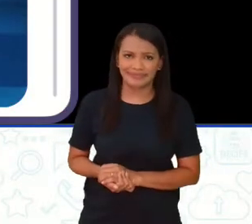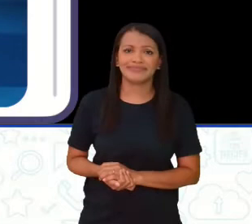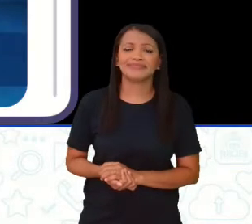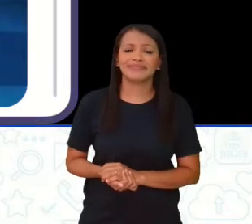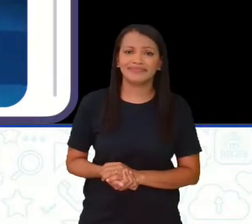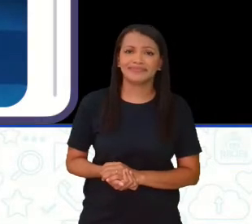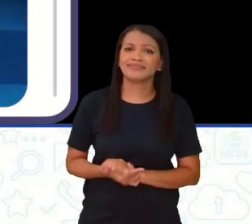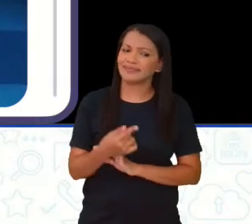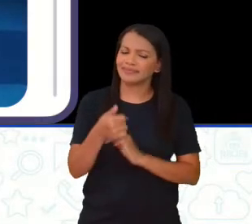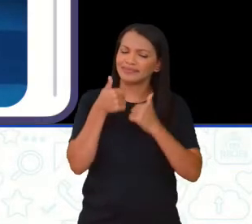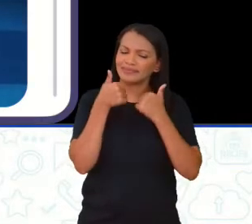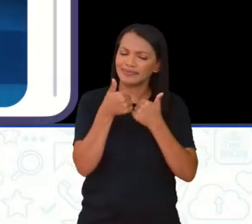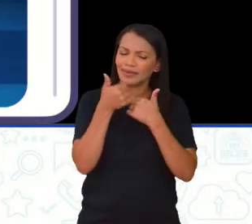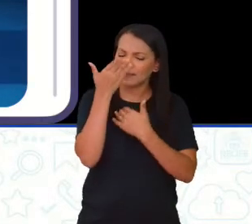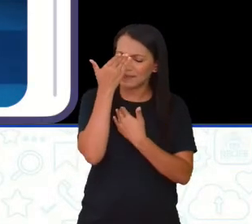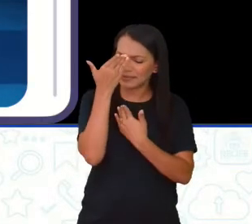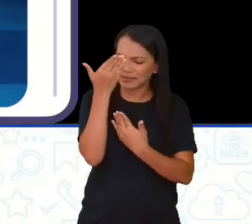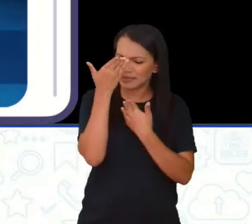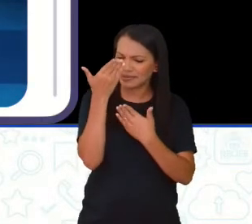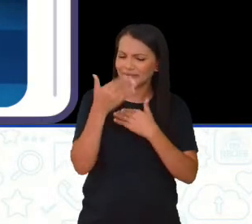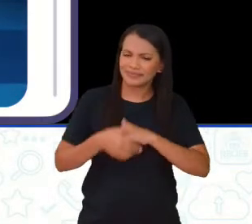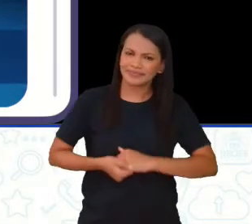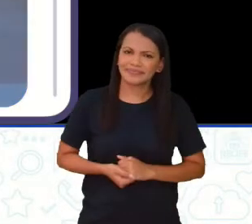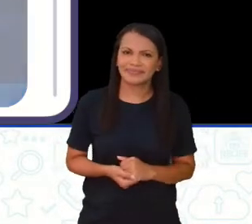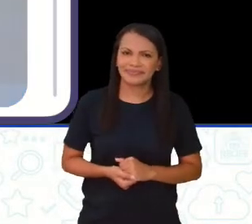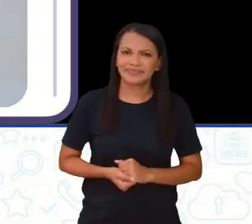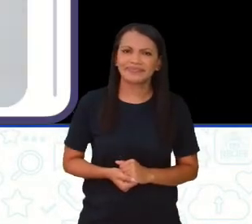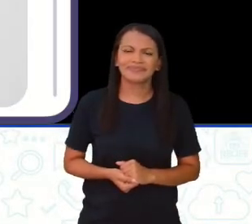viu? Muito obrigada. Valeu. Obrigado.